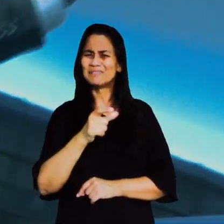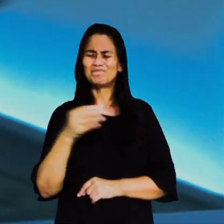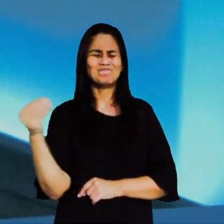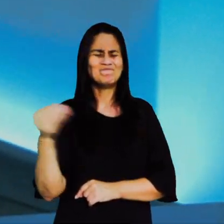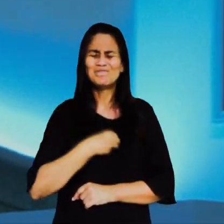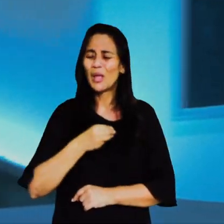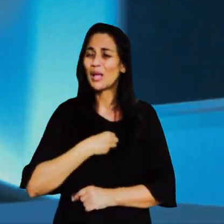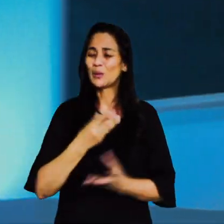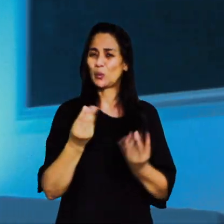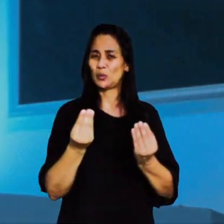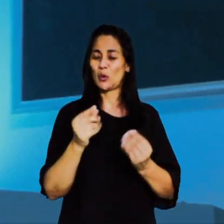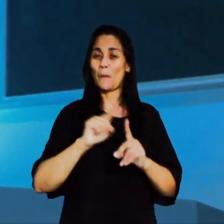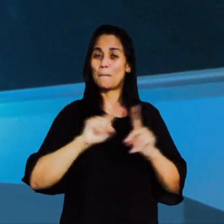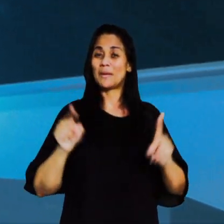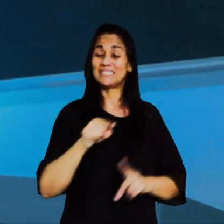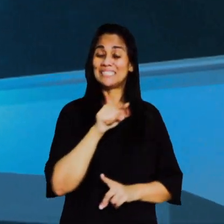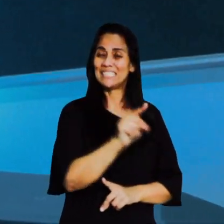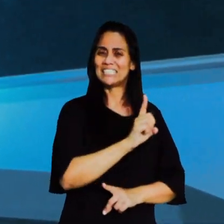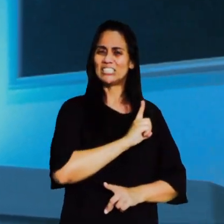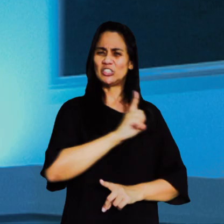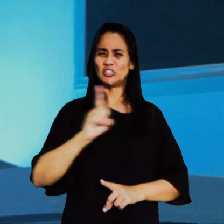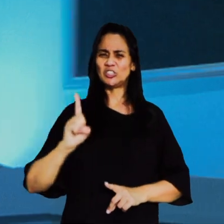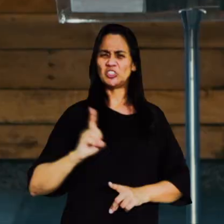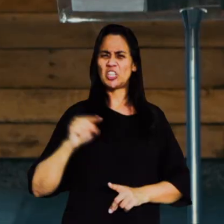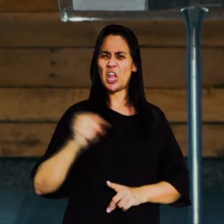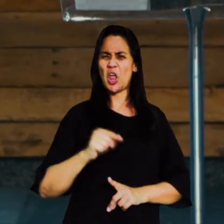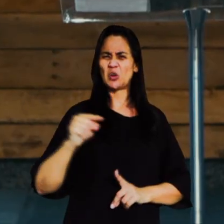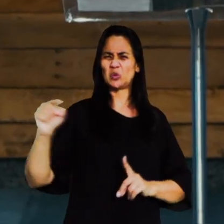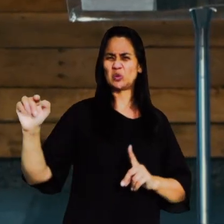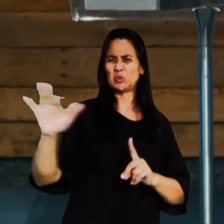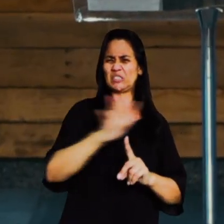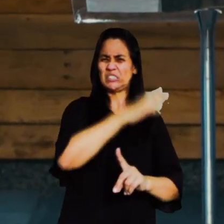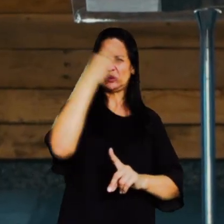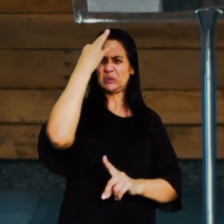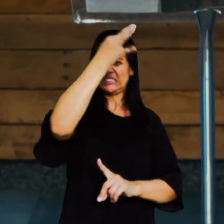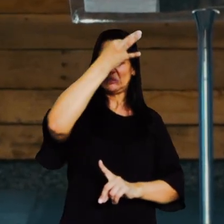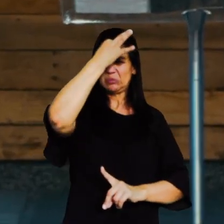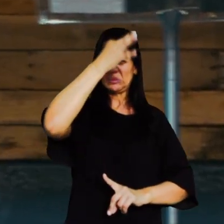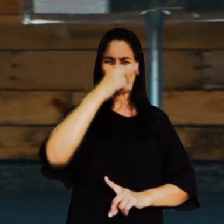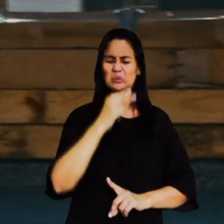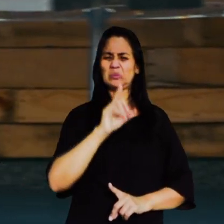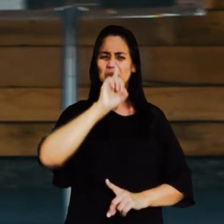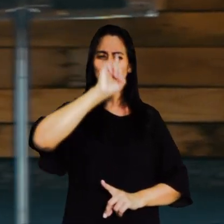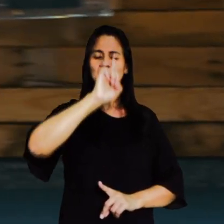mas é o diácono que Deus colocou aqui, cheio do Espírito Santo de Deus.